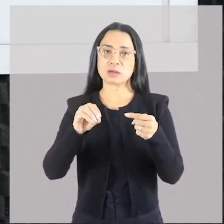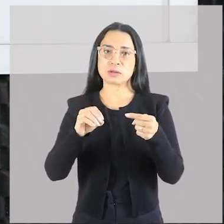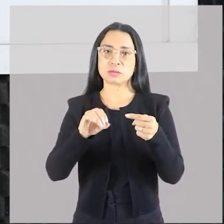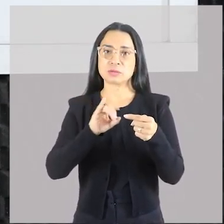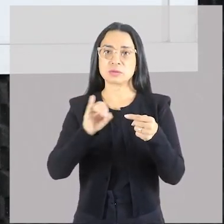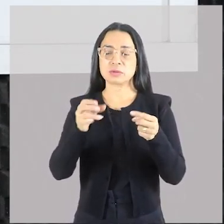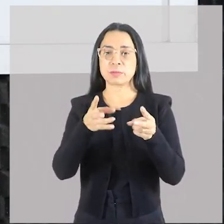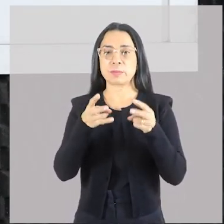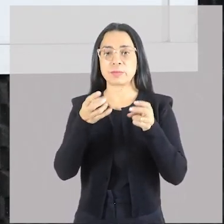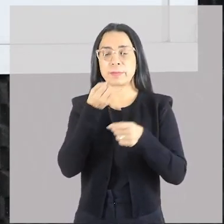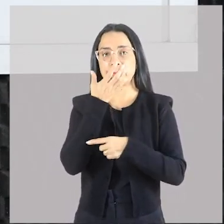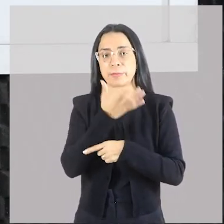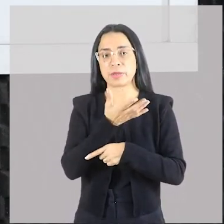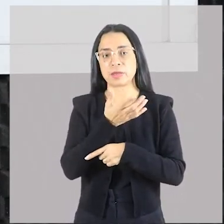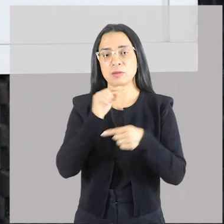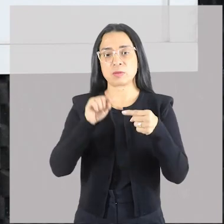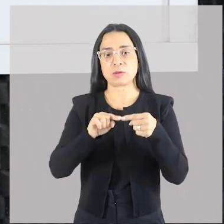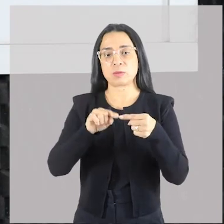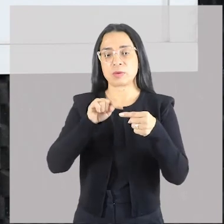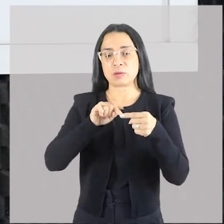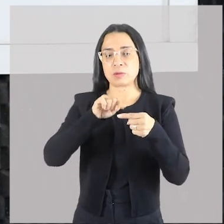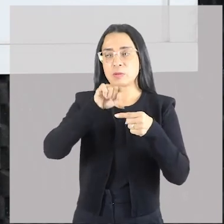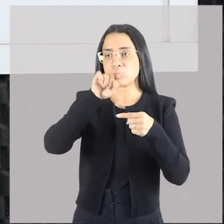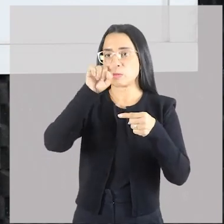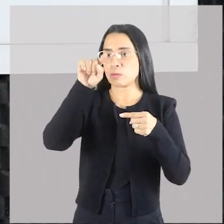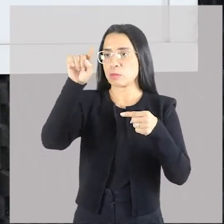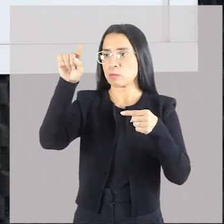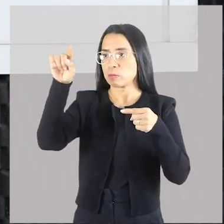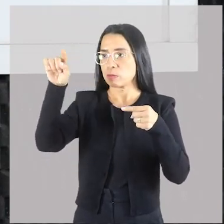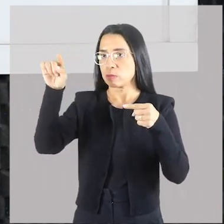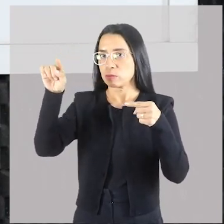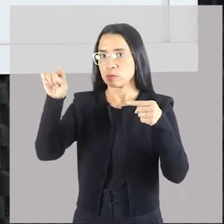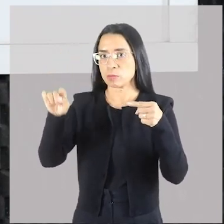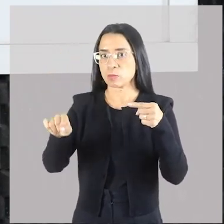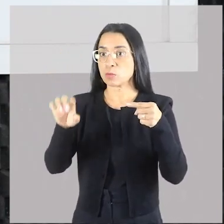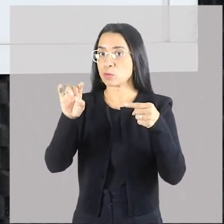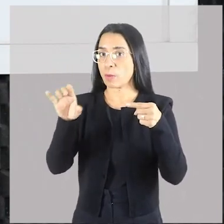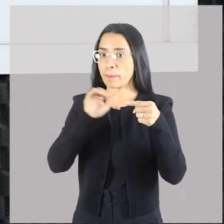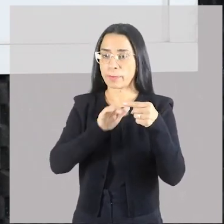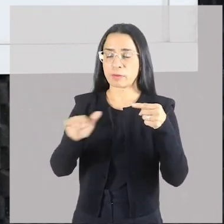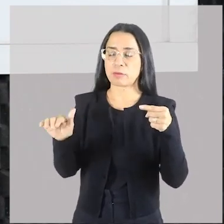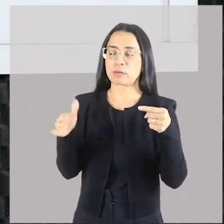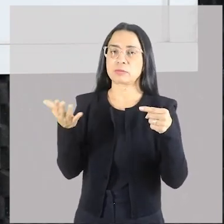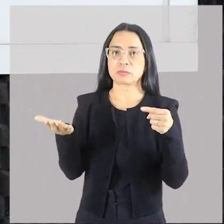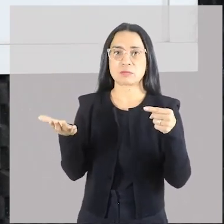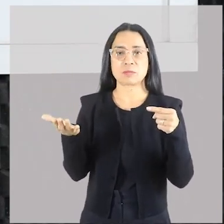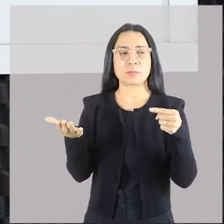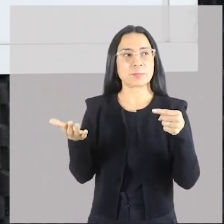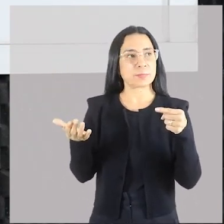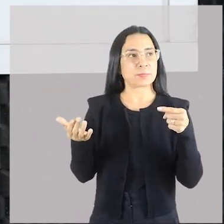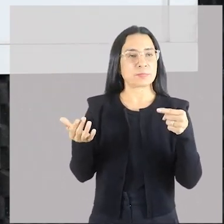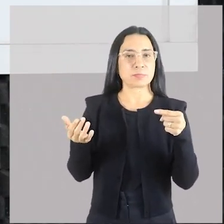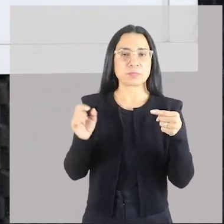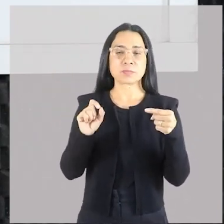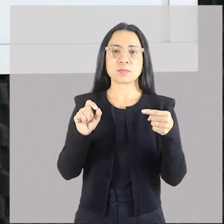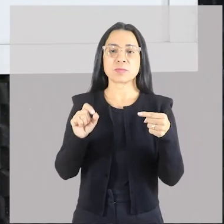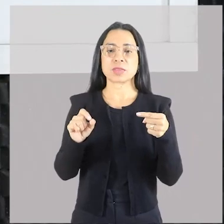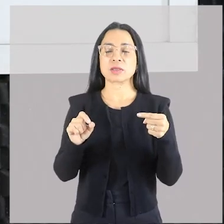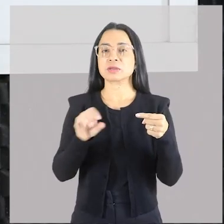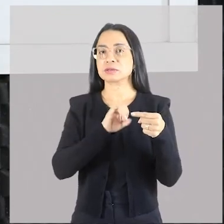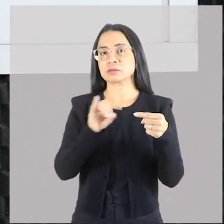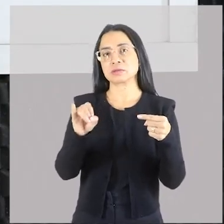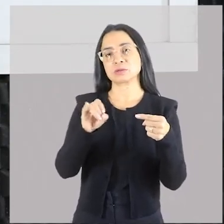é uma coroa circular inteira. Ó. Circular seria o quê? Só a metade, ó. Ora, se é